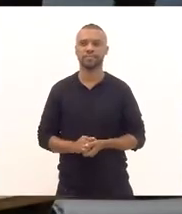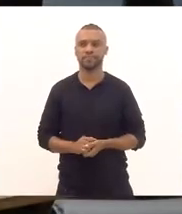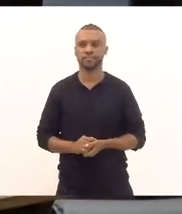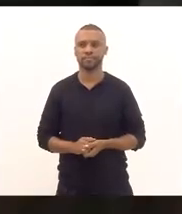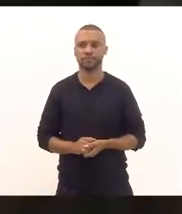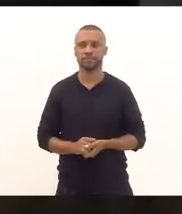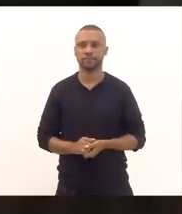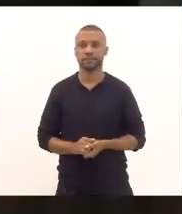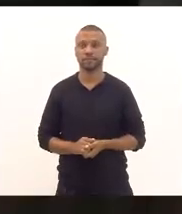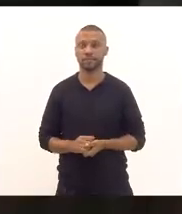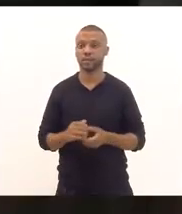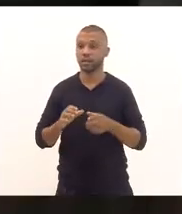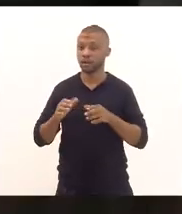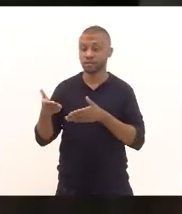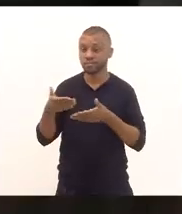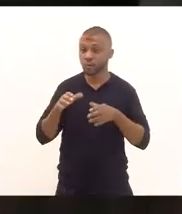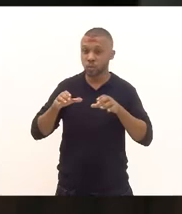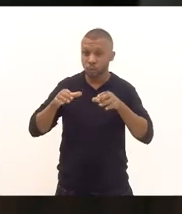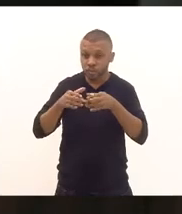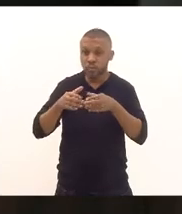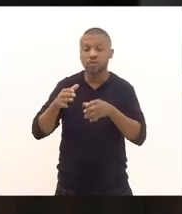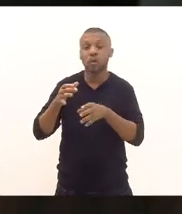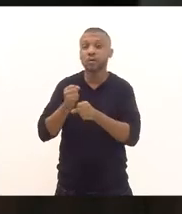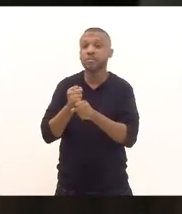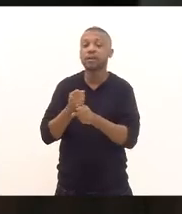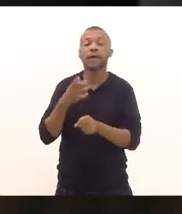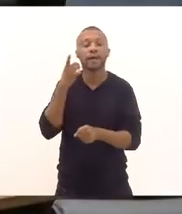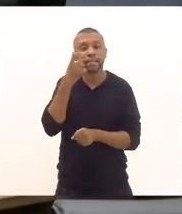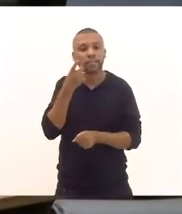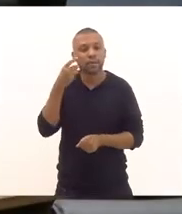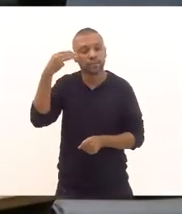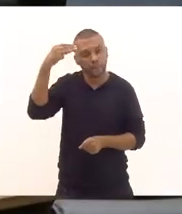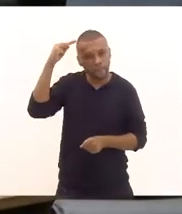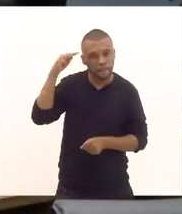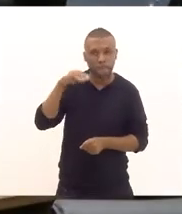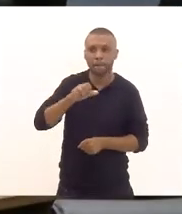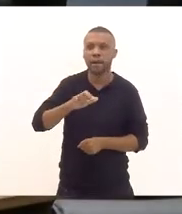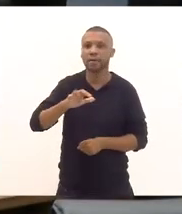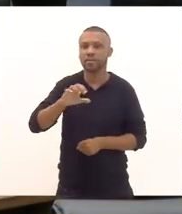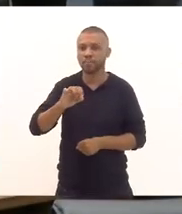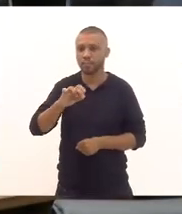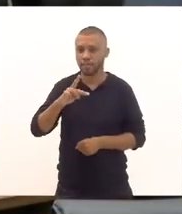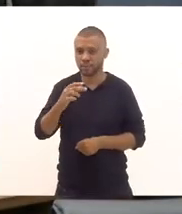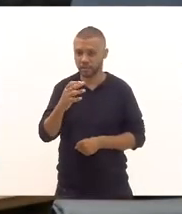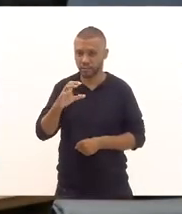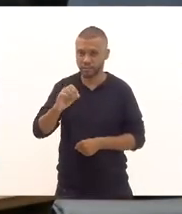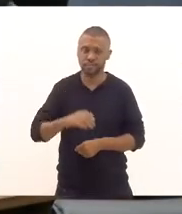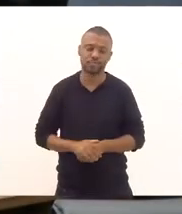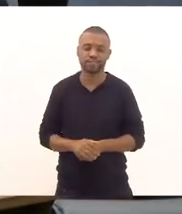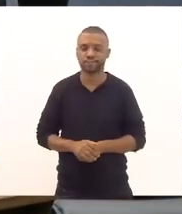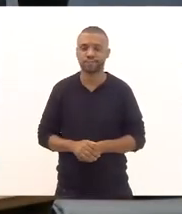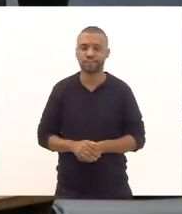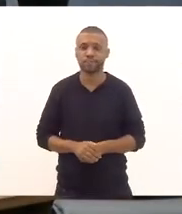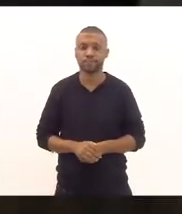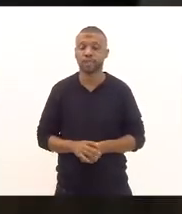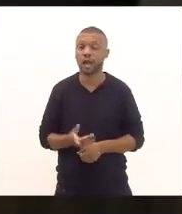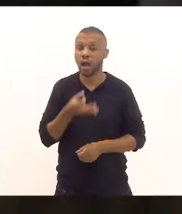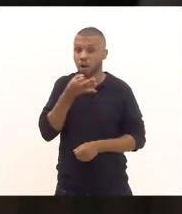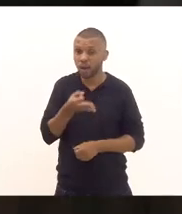e pela comissão de orçamento Deputado Márcio Pacheco a companhia ccj os